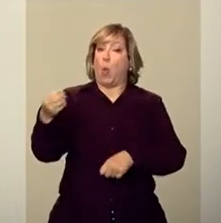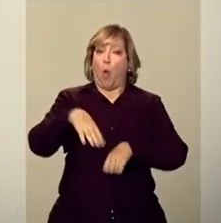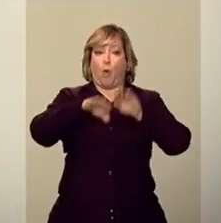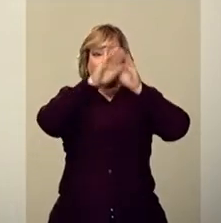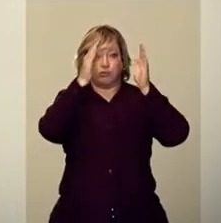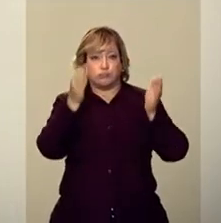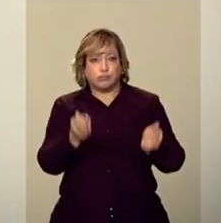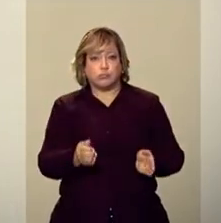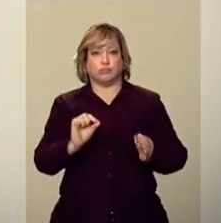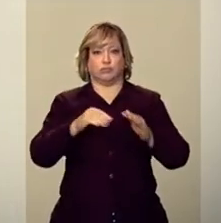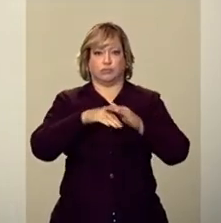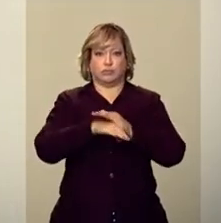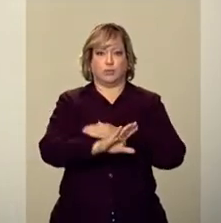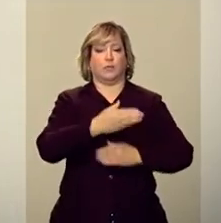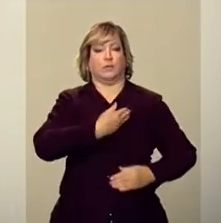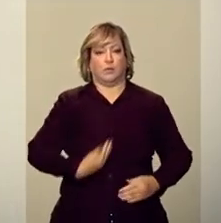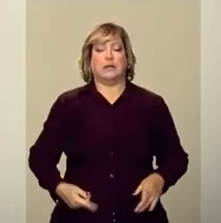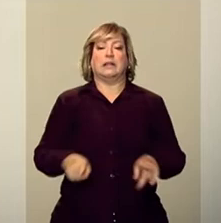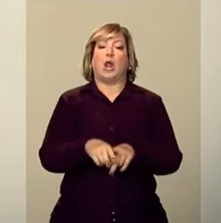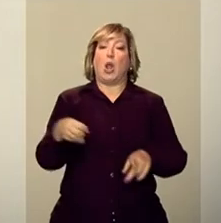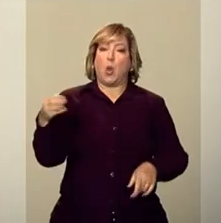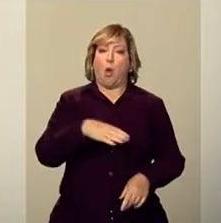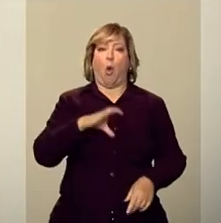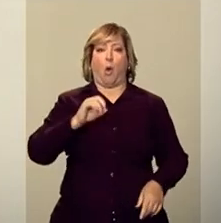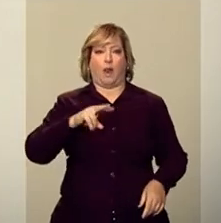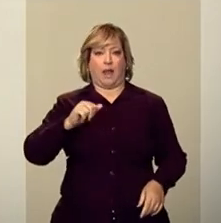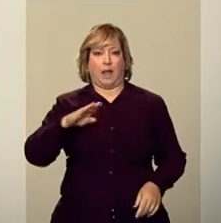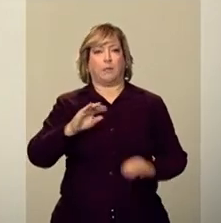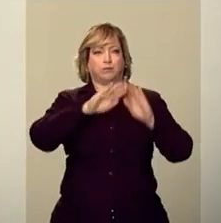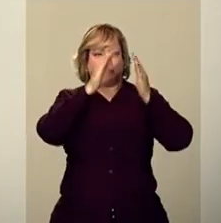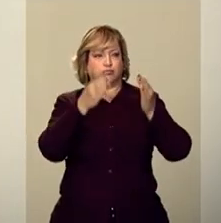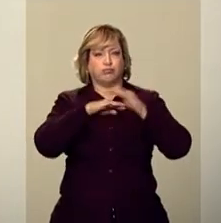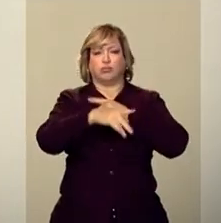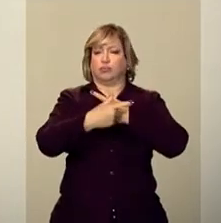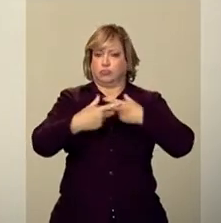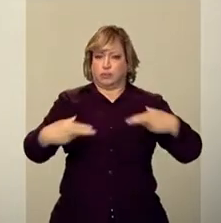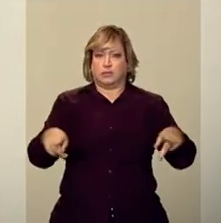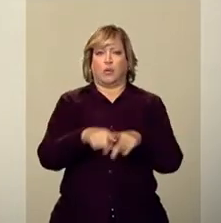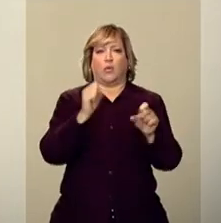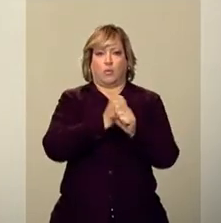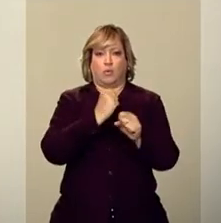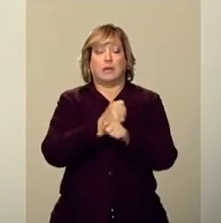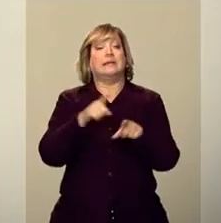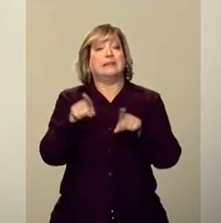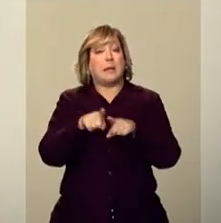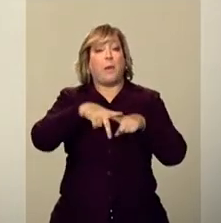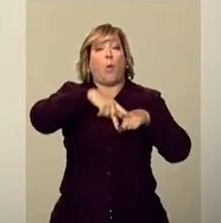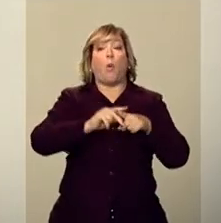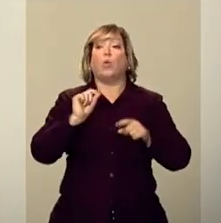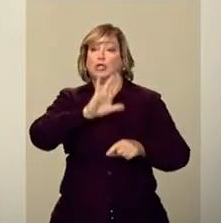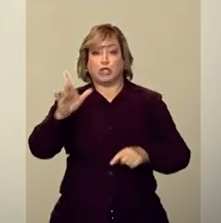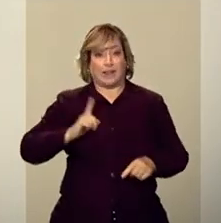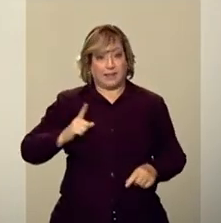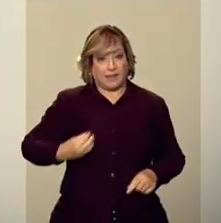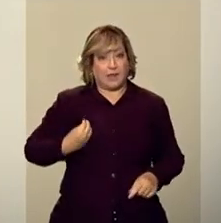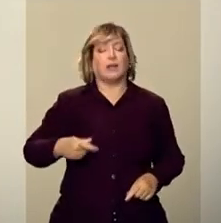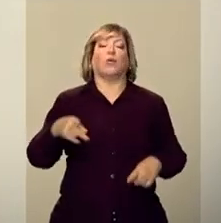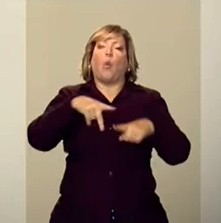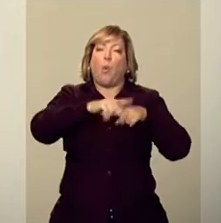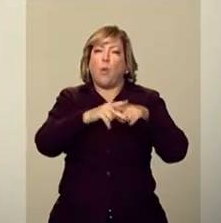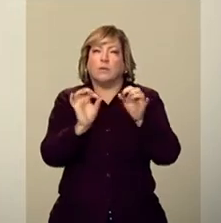públicos novos armazéns da Conab e também para modernizar aqueles que existem vamos dar prioridade